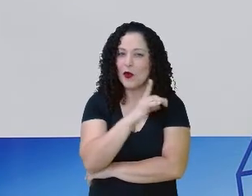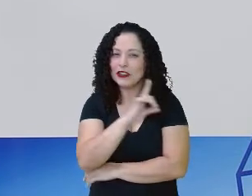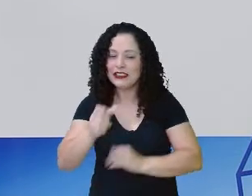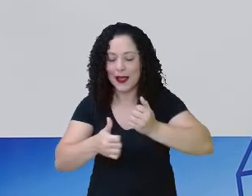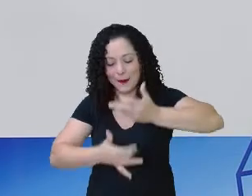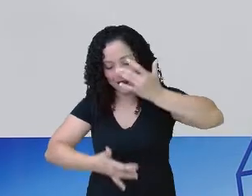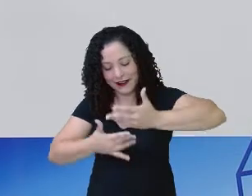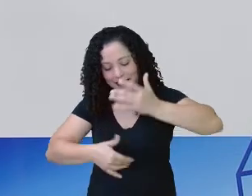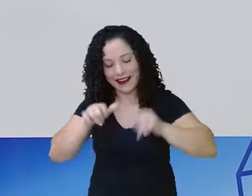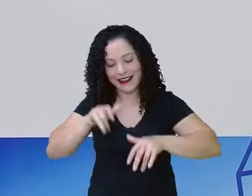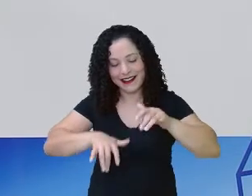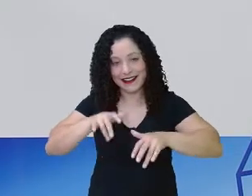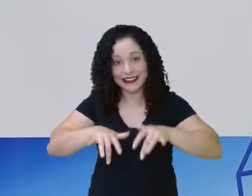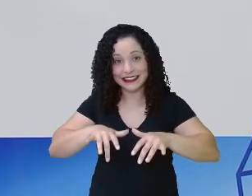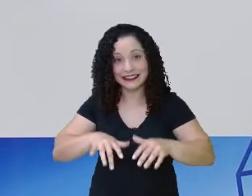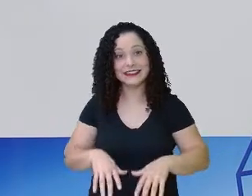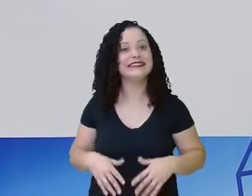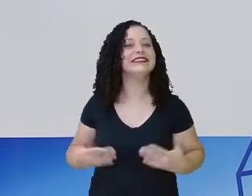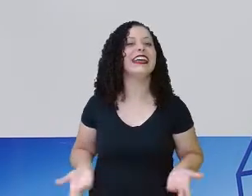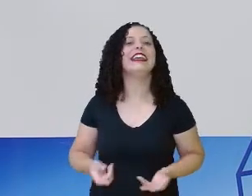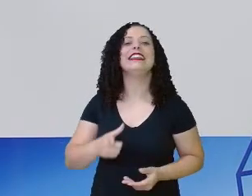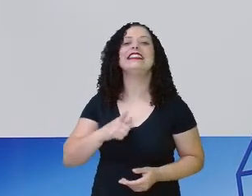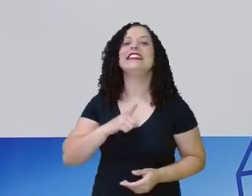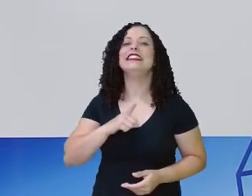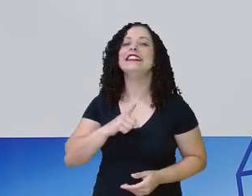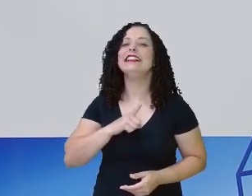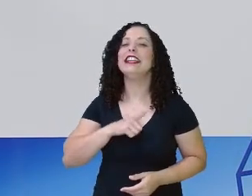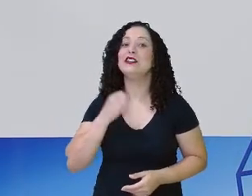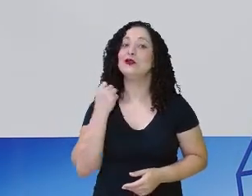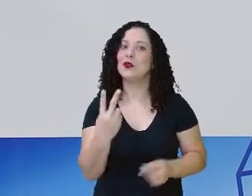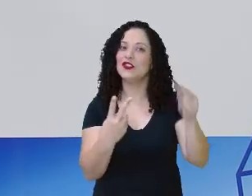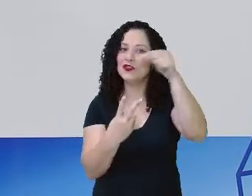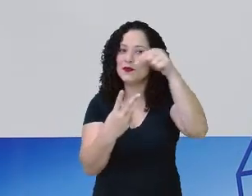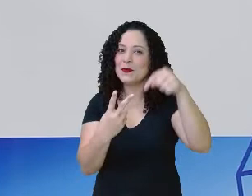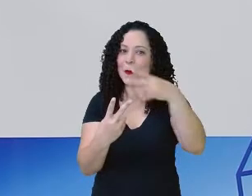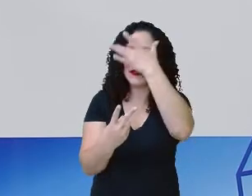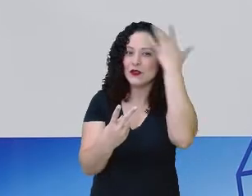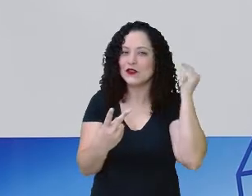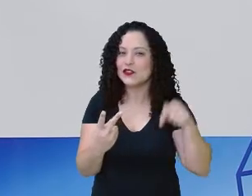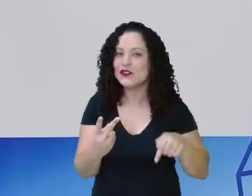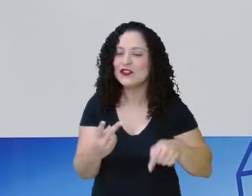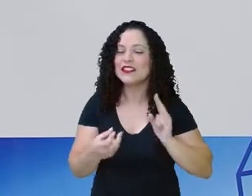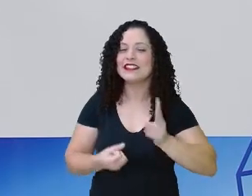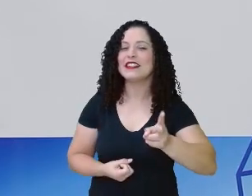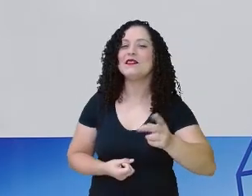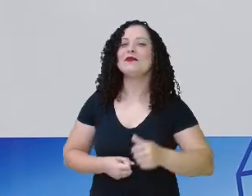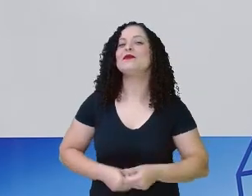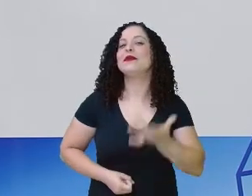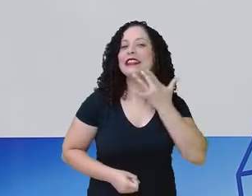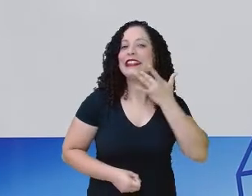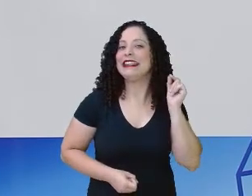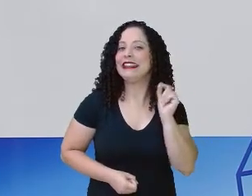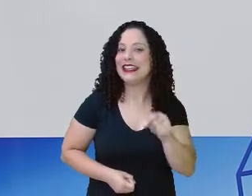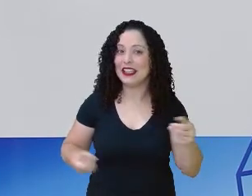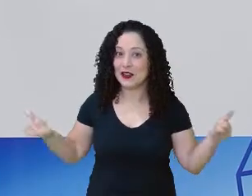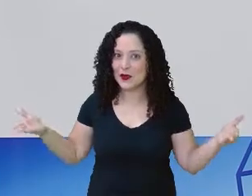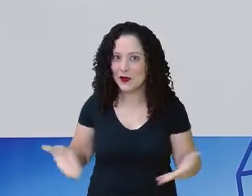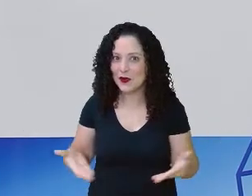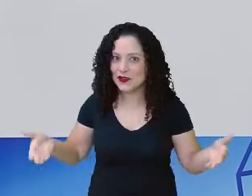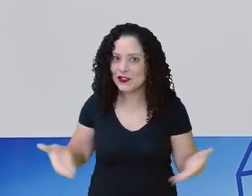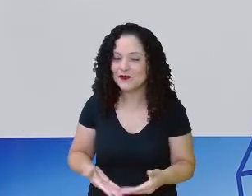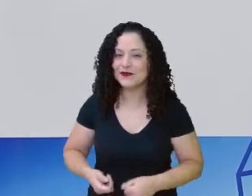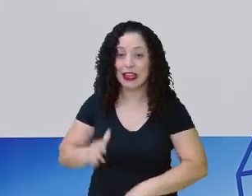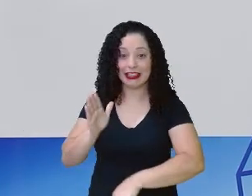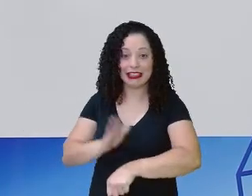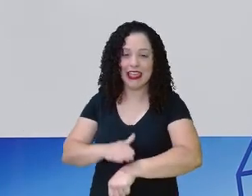tua resposta? Eu vou te dar duas chances, porque você sabe sempre duas pessoas estão comigo. E aí, quem será? Como o tempo